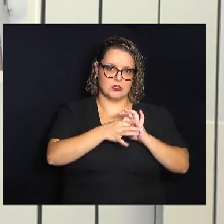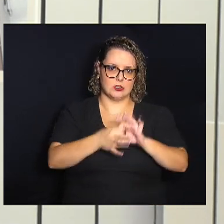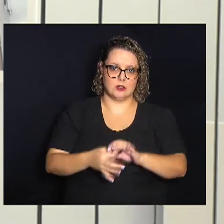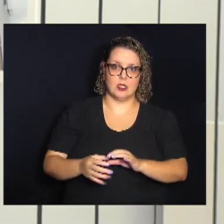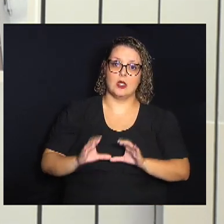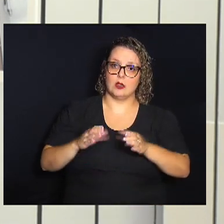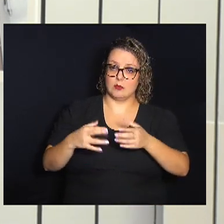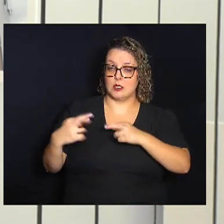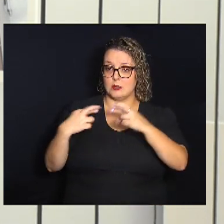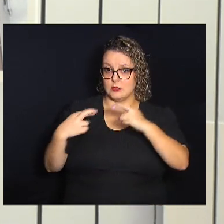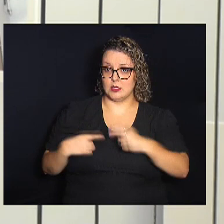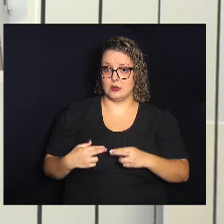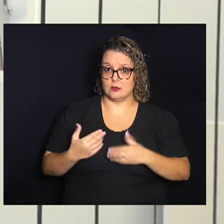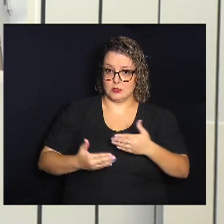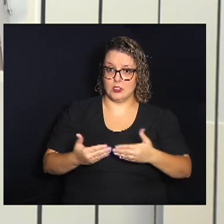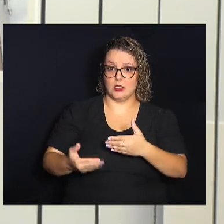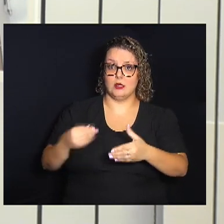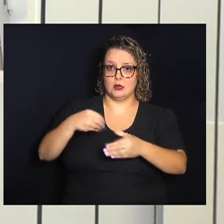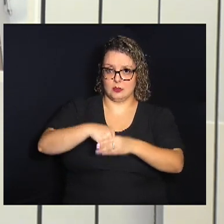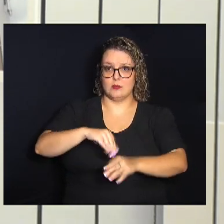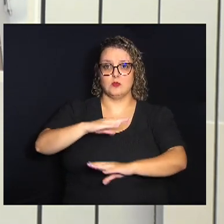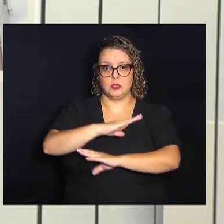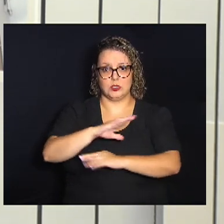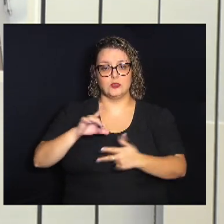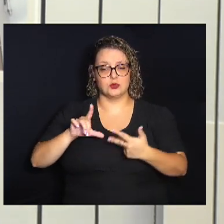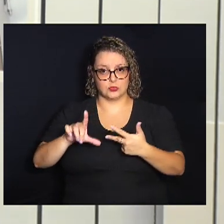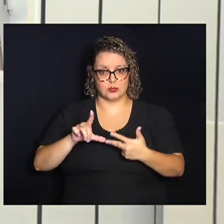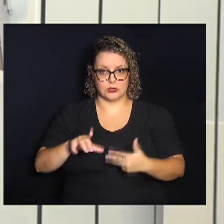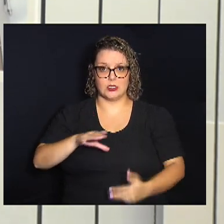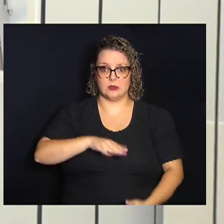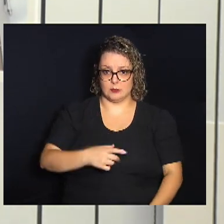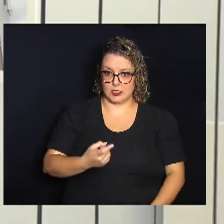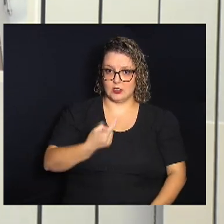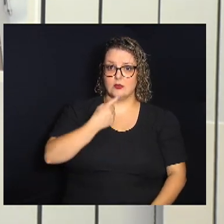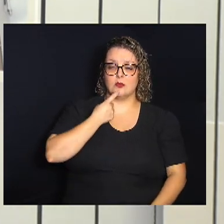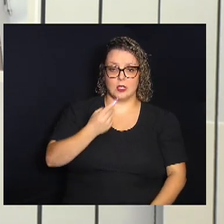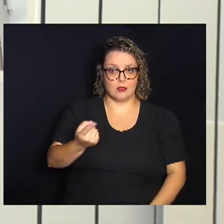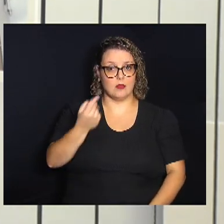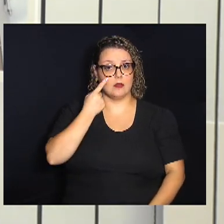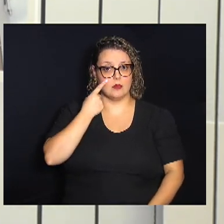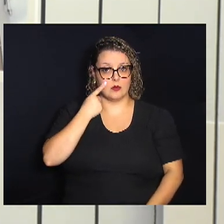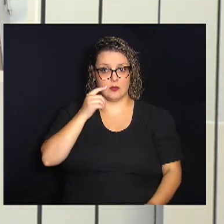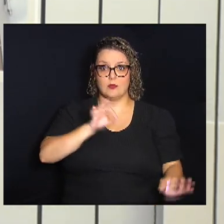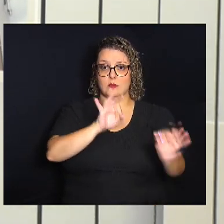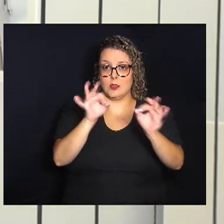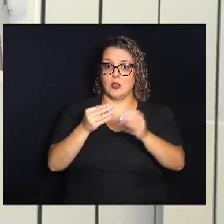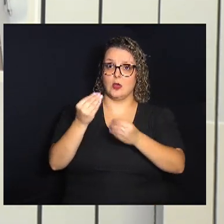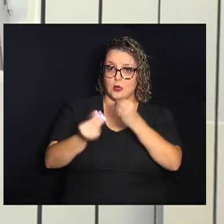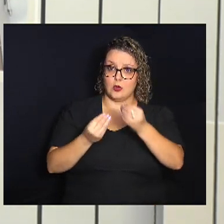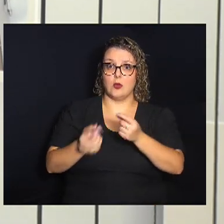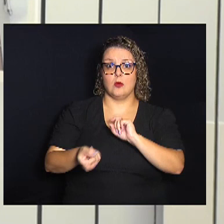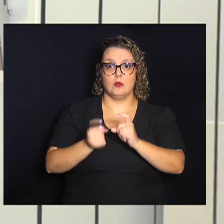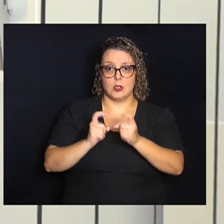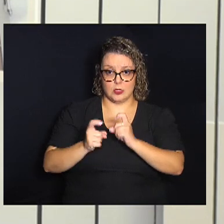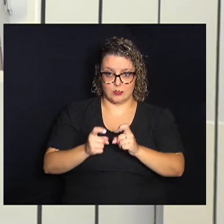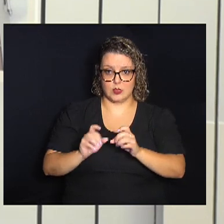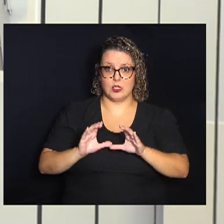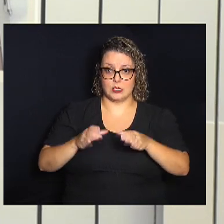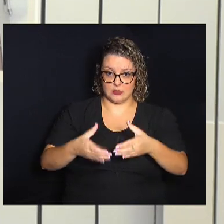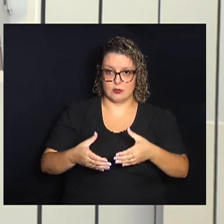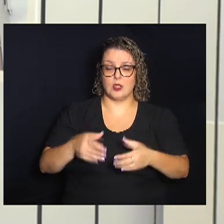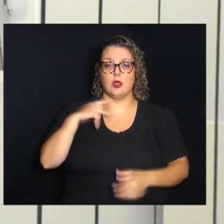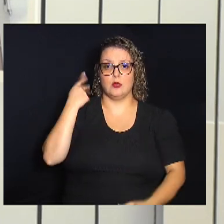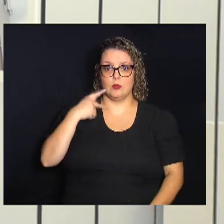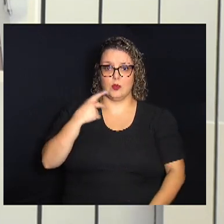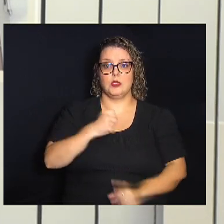projetos que seguem tramitando aqui no Legislativo Campineiro. Vamos acompanhar então como é que foi essa reunião da Comissão de